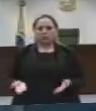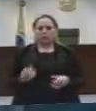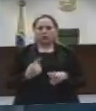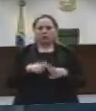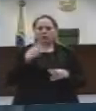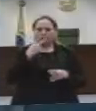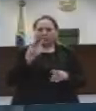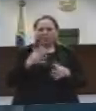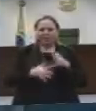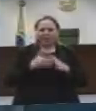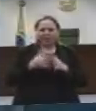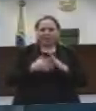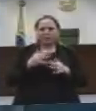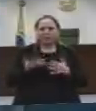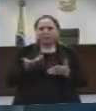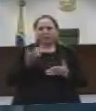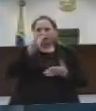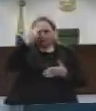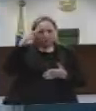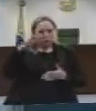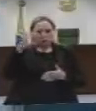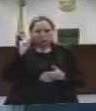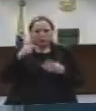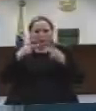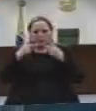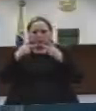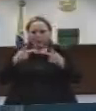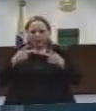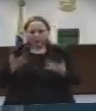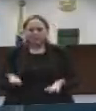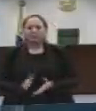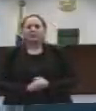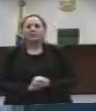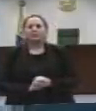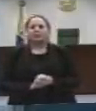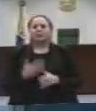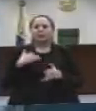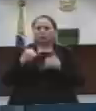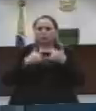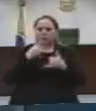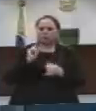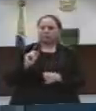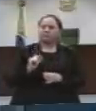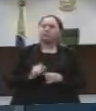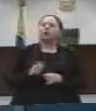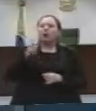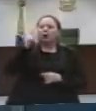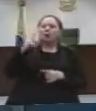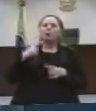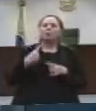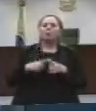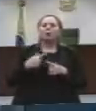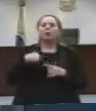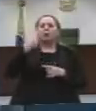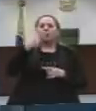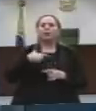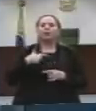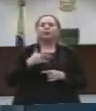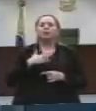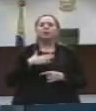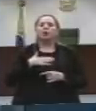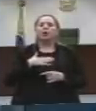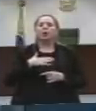outro não houvir a pregação e eu brinquei quando dei entrevista pro SBT interessante por que que eu sou botafoguense no Rio de Janeiro na divisão meu